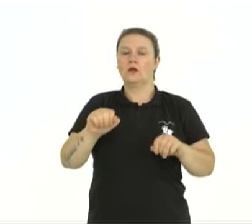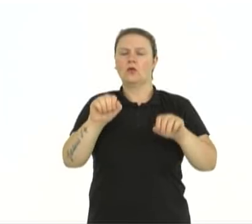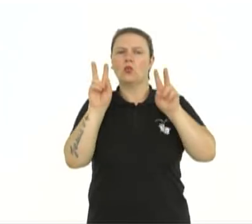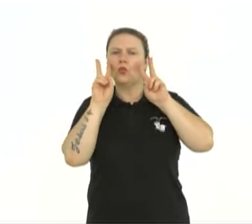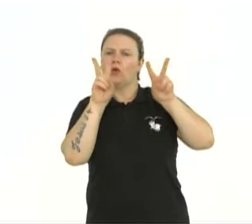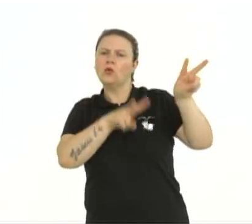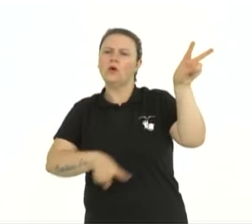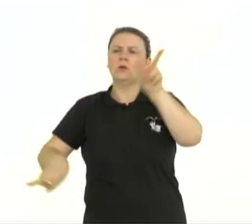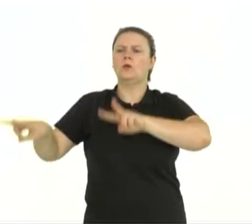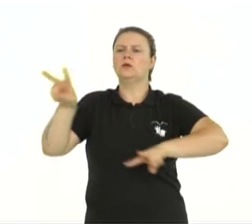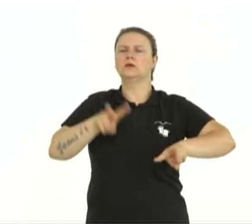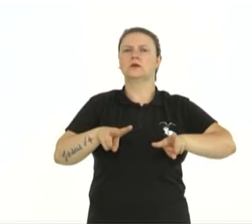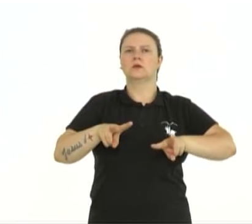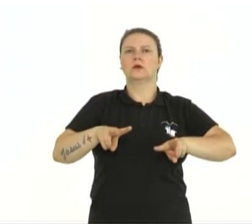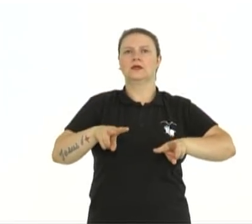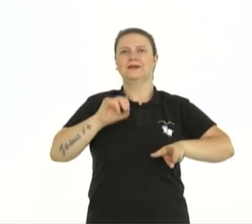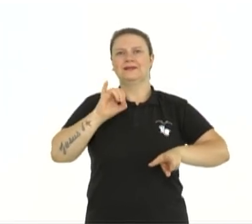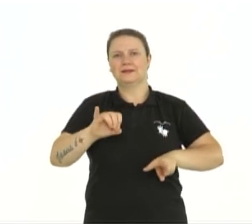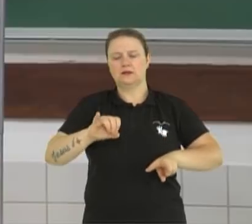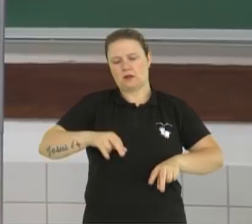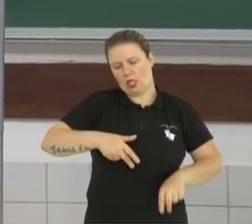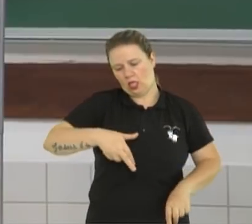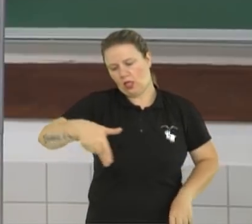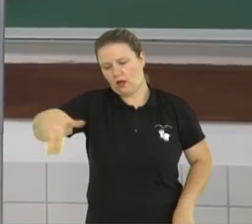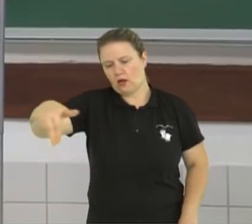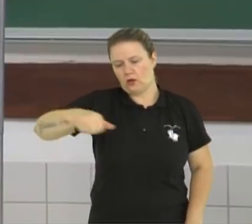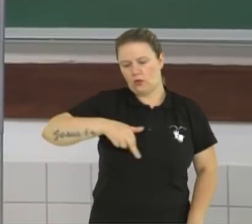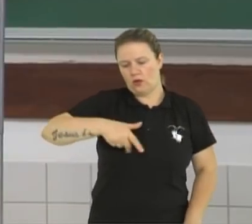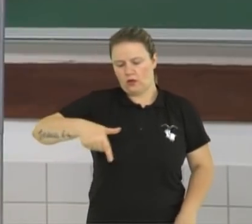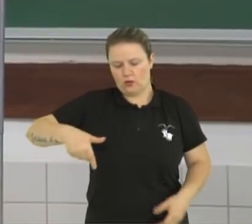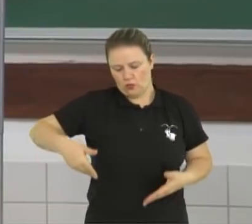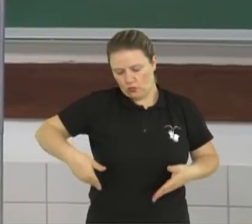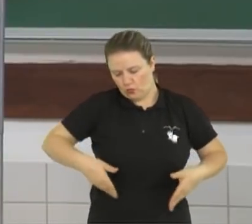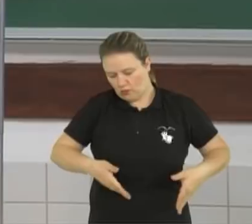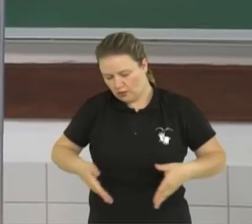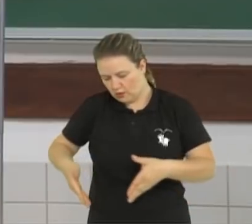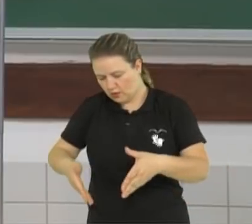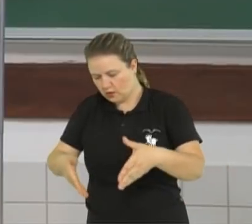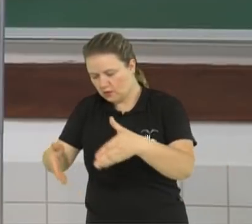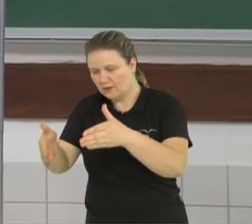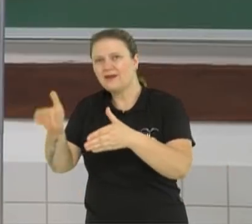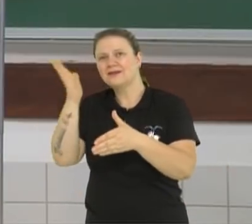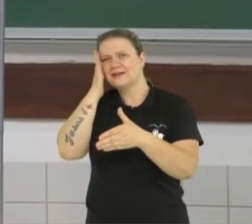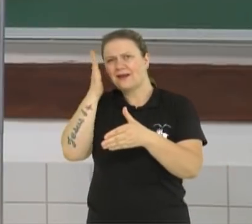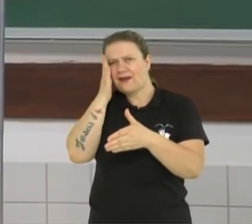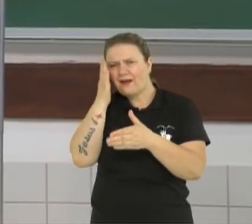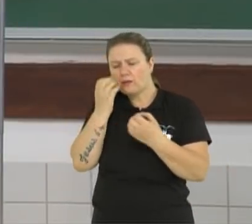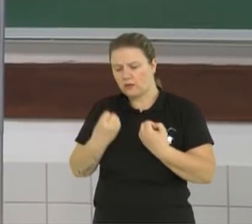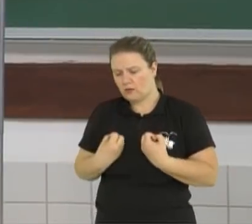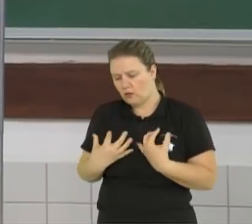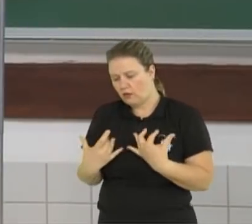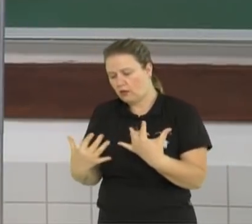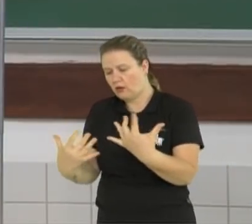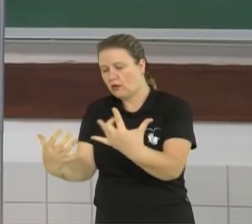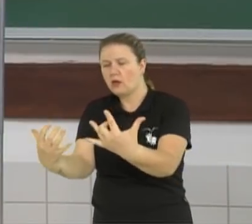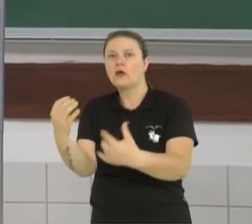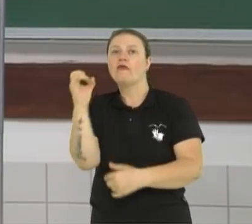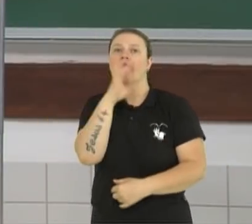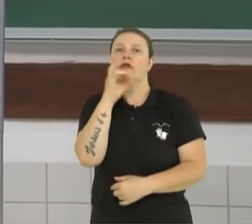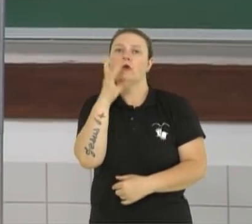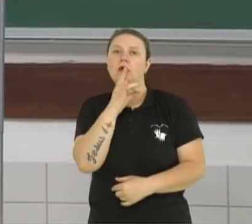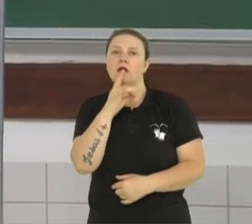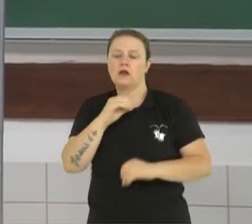utilização de trilhas. Você passando muito por uma trilha, vocês sabem que é grama, é vegetação, então aquilo